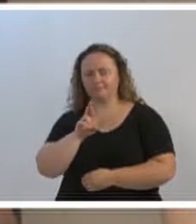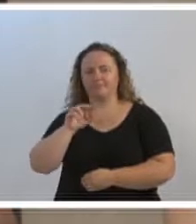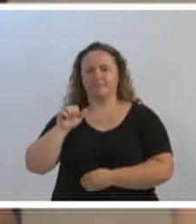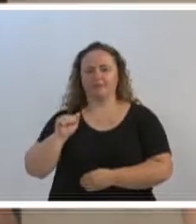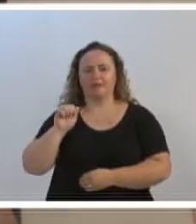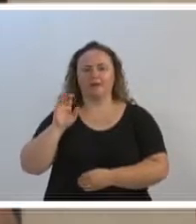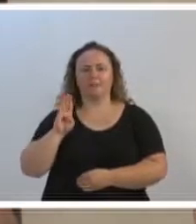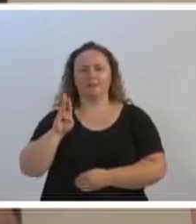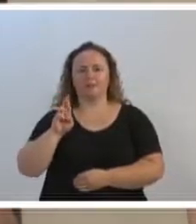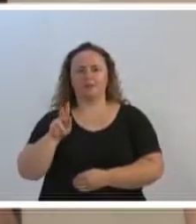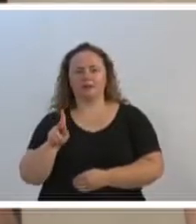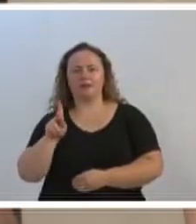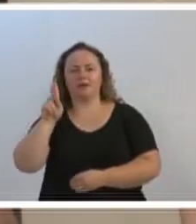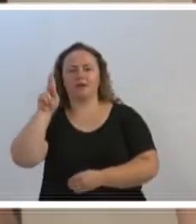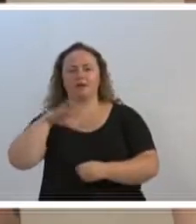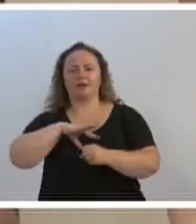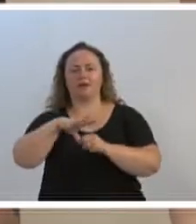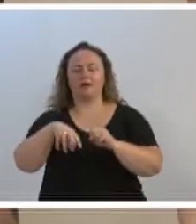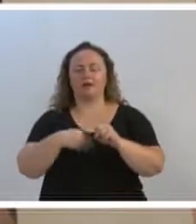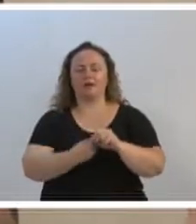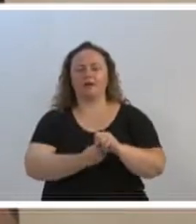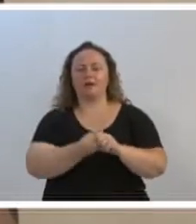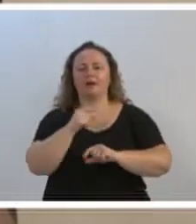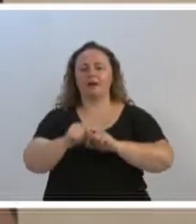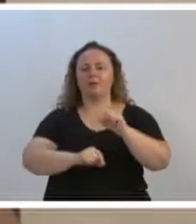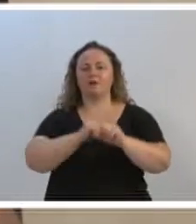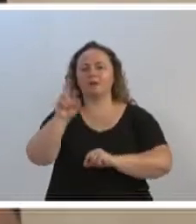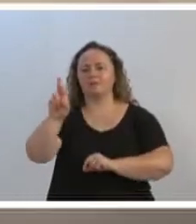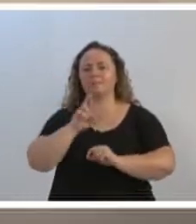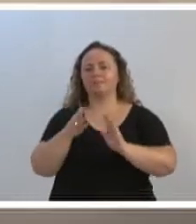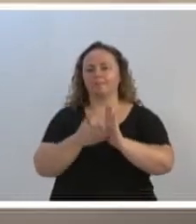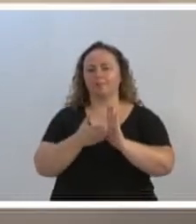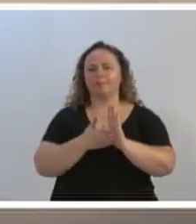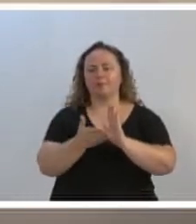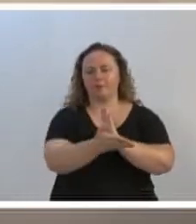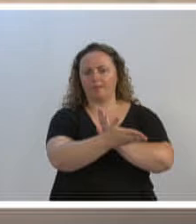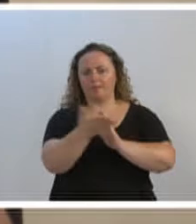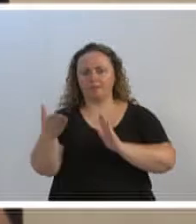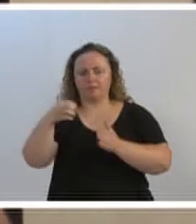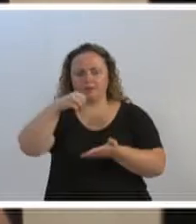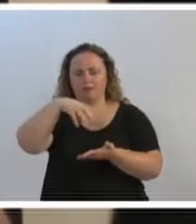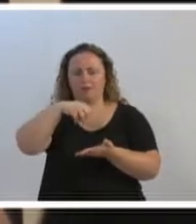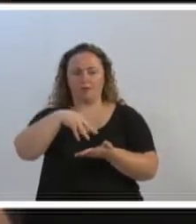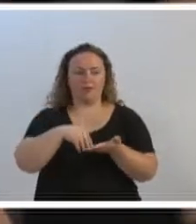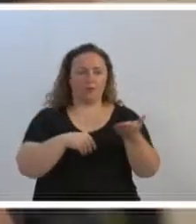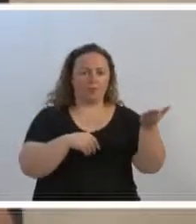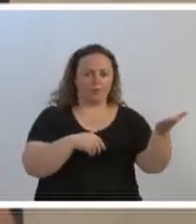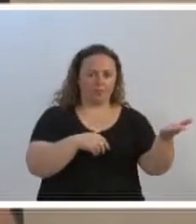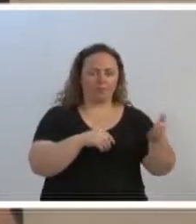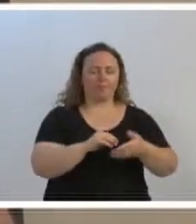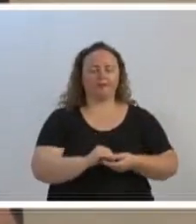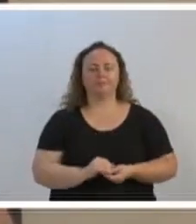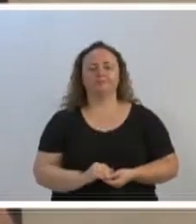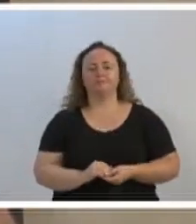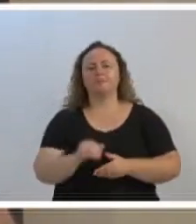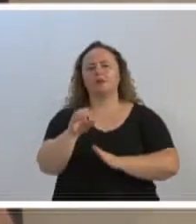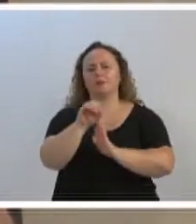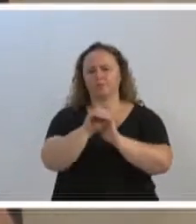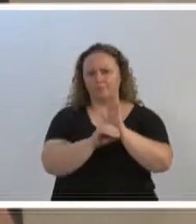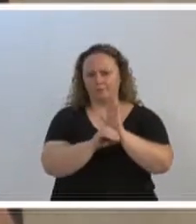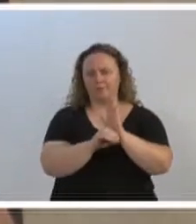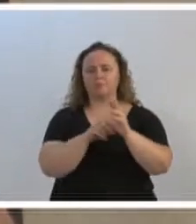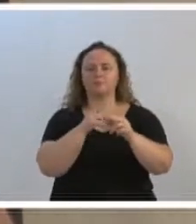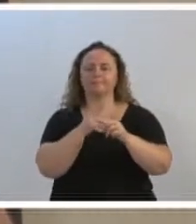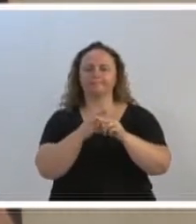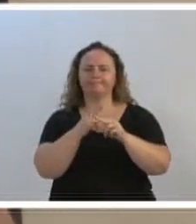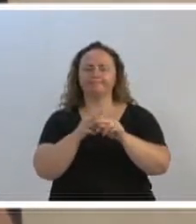BRK Ambiental em resposta a proposições dos senhores vereadores. Cópia aos autores. Ofício diverso. Da Caixa Econômica Federal